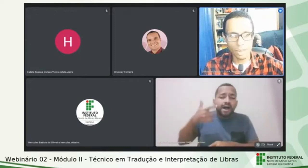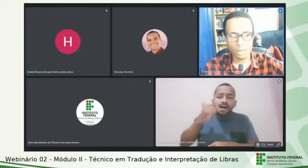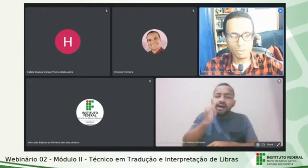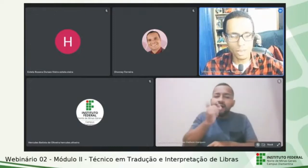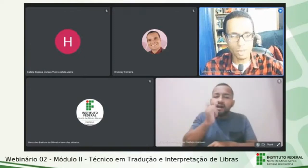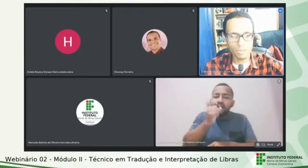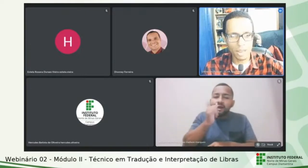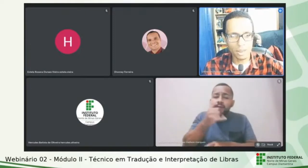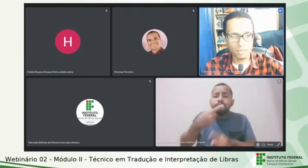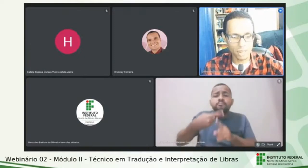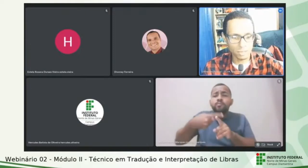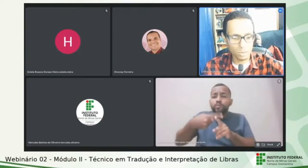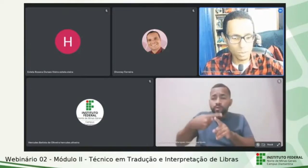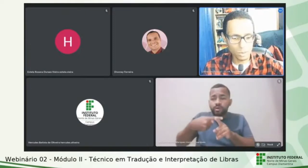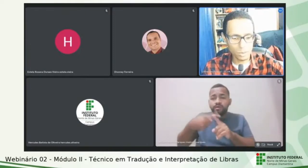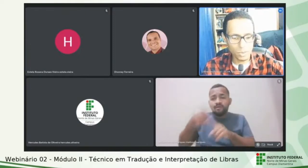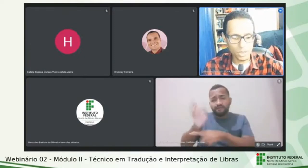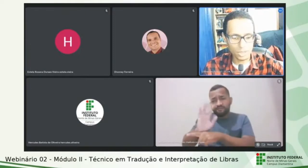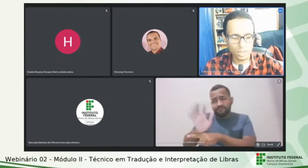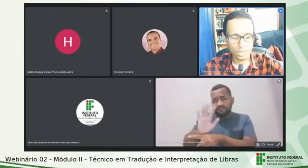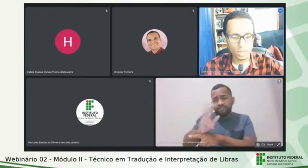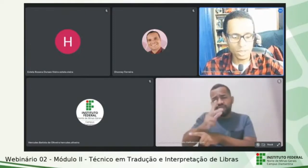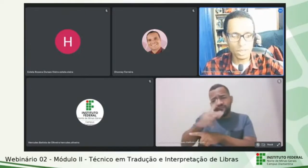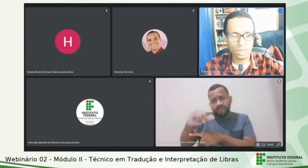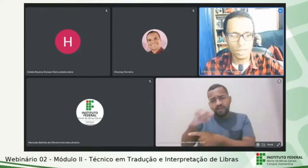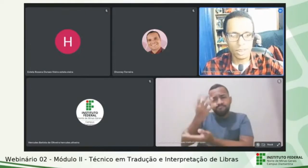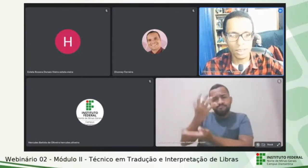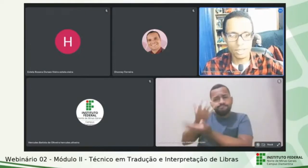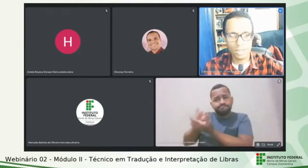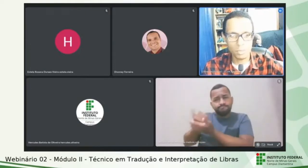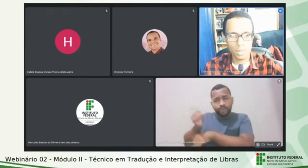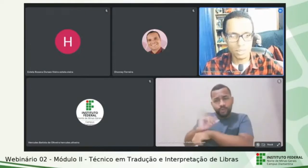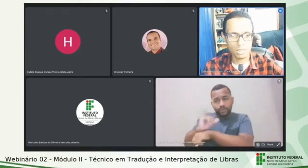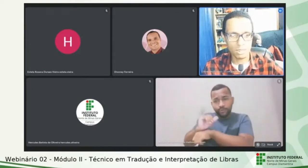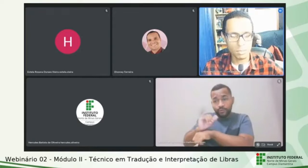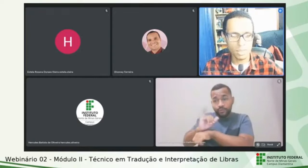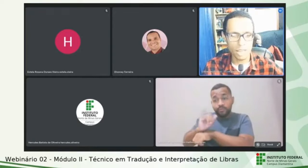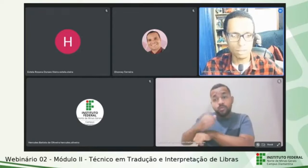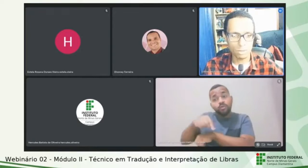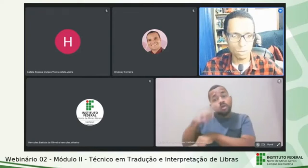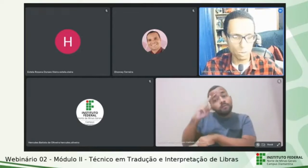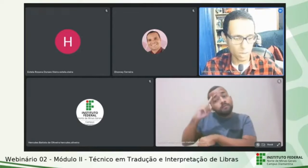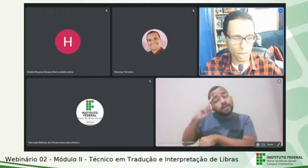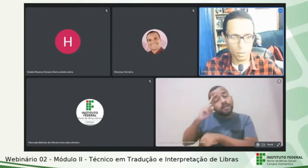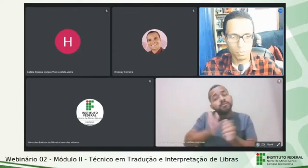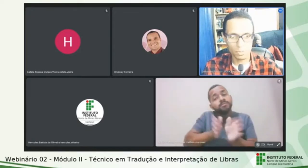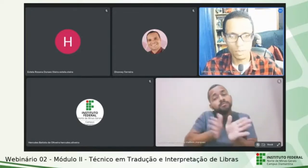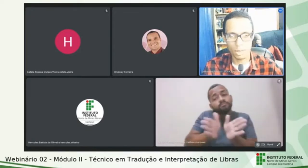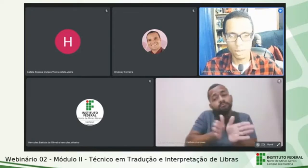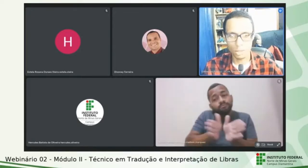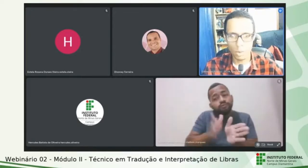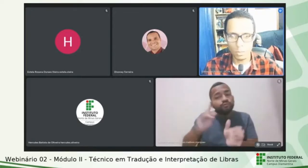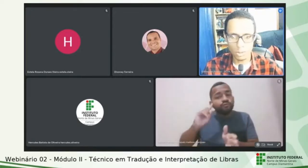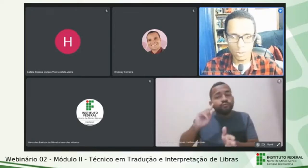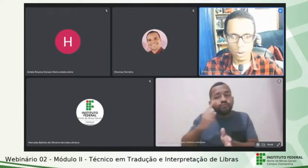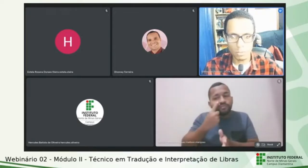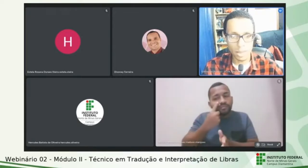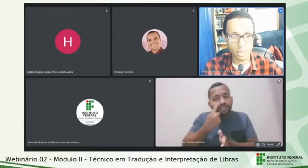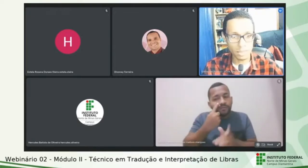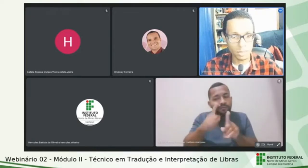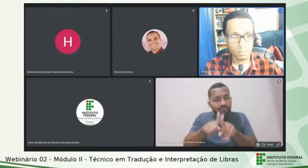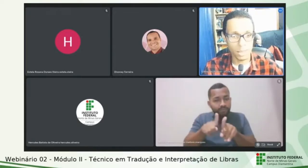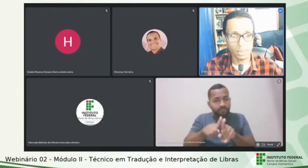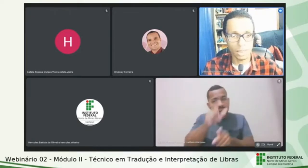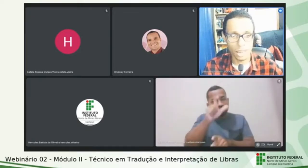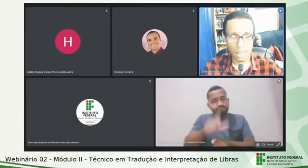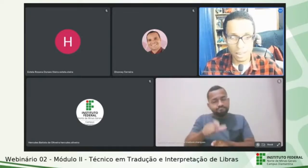porque o vídeo vai ficar gravado no YouTube e a gente pensa na acessibilidade do surdo cego. Eu sou uma pessoa preta,